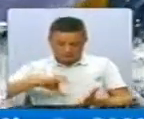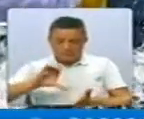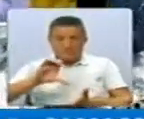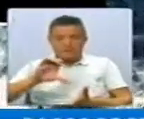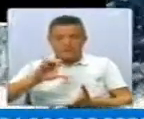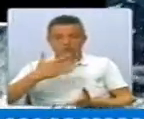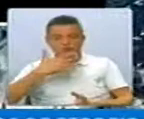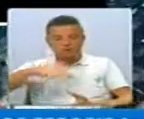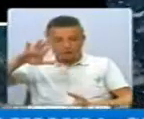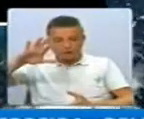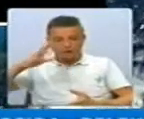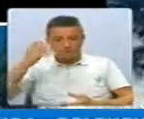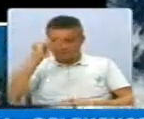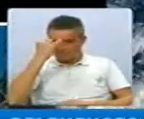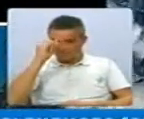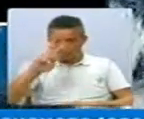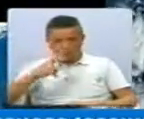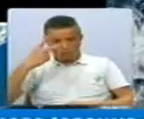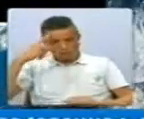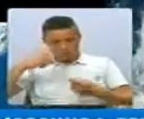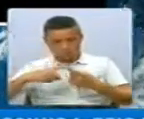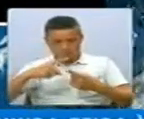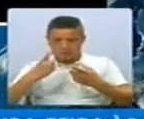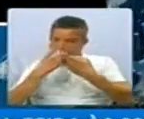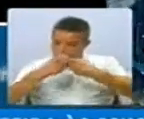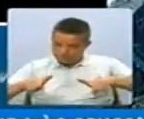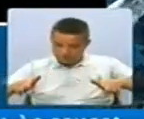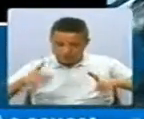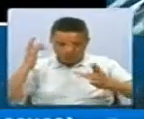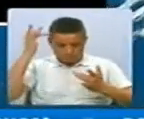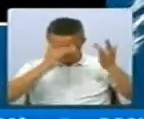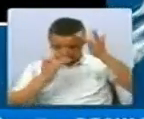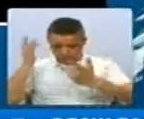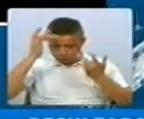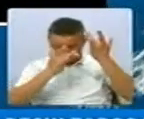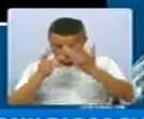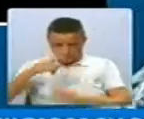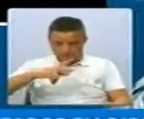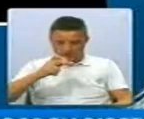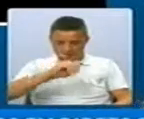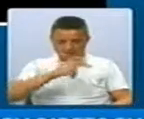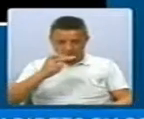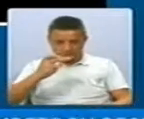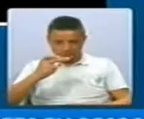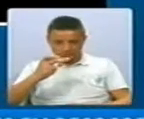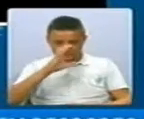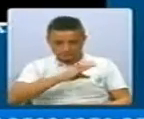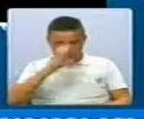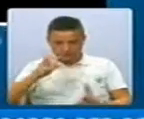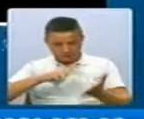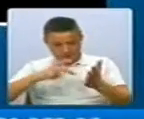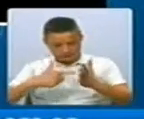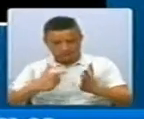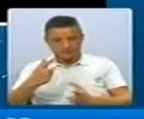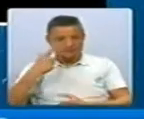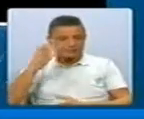Índia. Portanto, estamos perante 2 missões muitíssimo diferentes na sua filosofia. Temos uma missão da NASA, sobretudo orientada para a questão científica e tecnológica, tentar